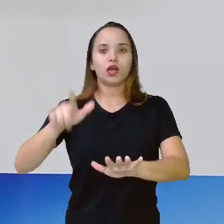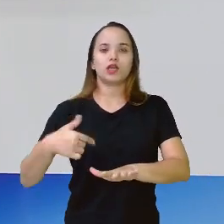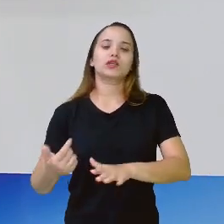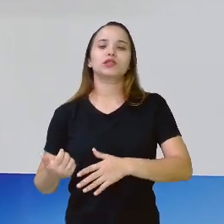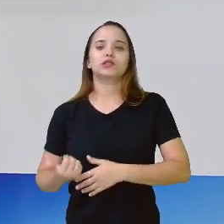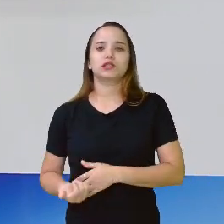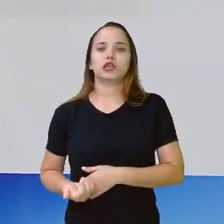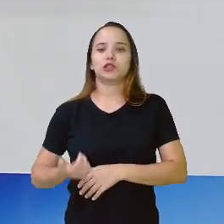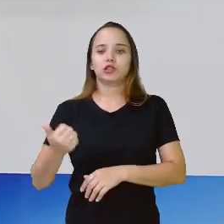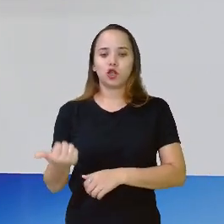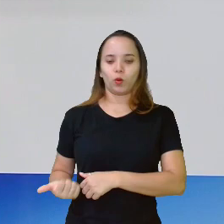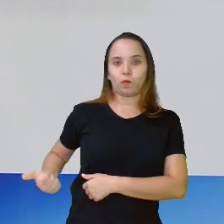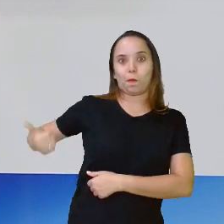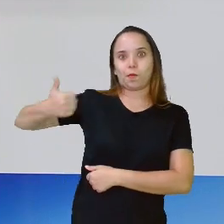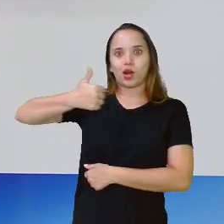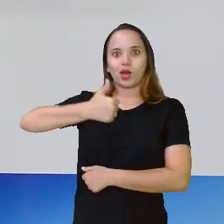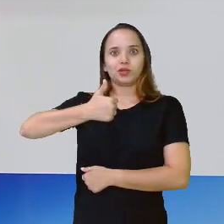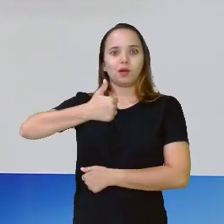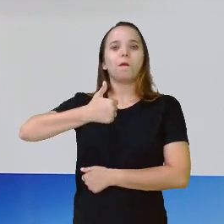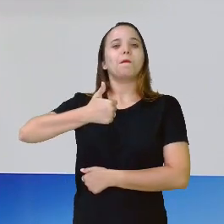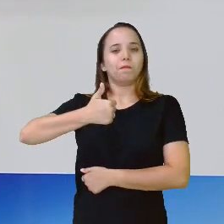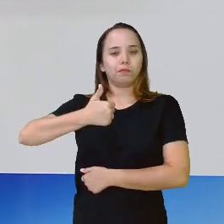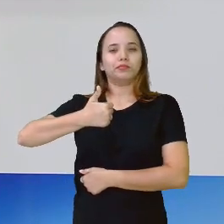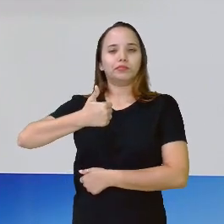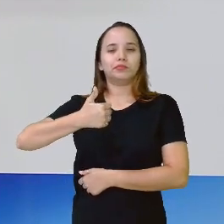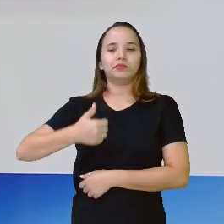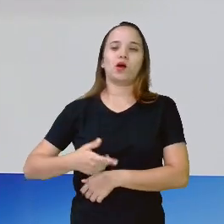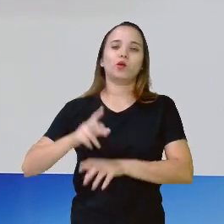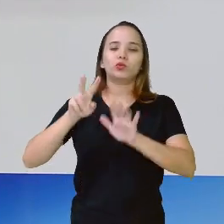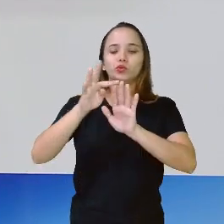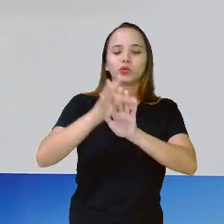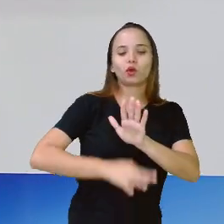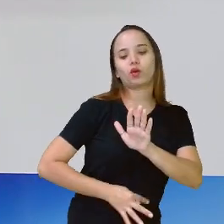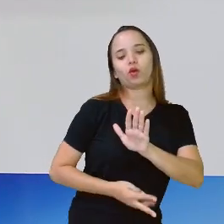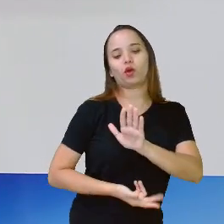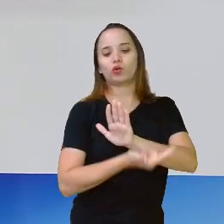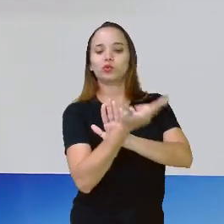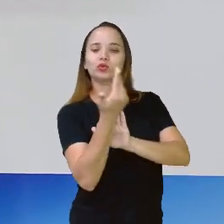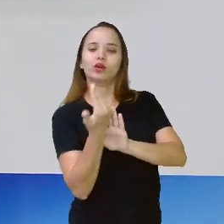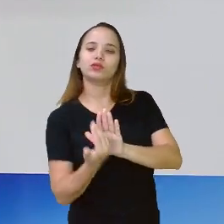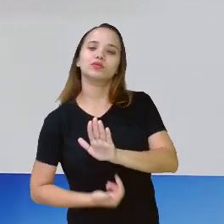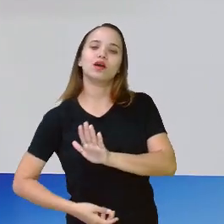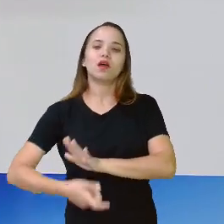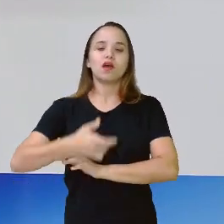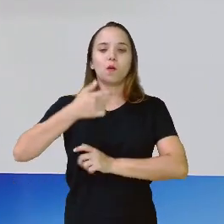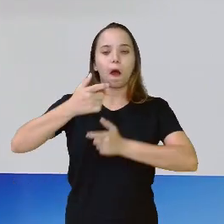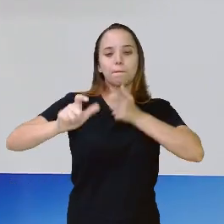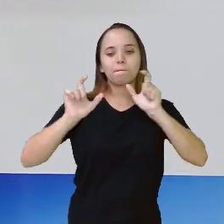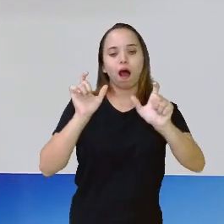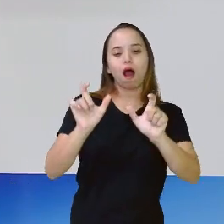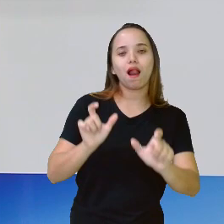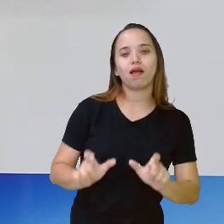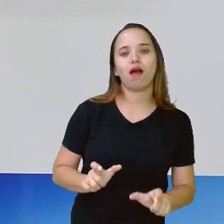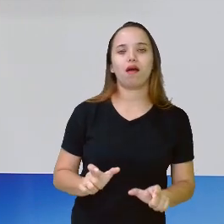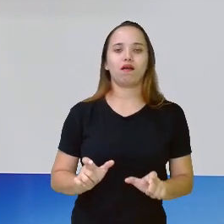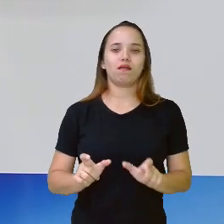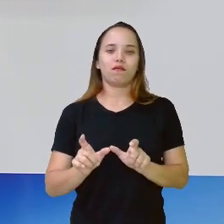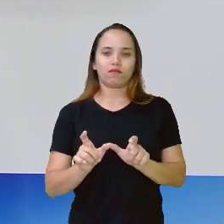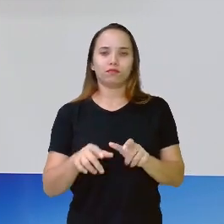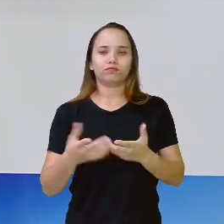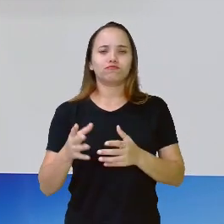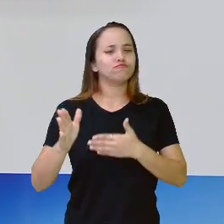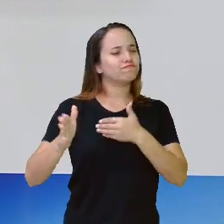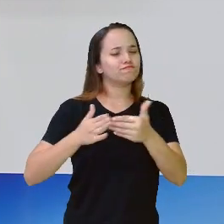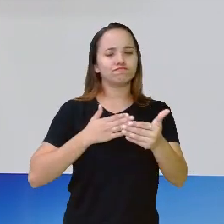história, do seu texto, da sua palavra, do seu desenho, seja qual for a especificidade desse